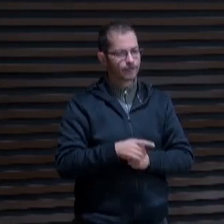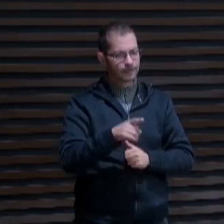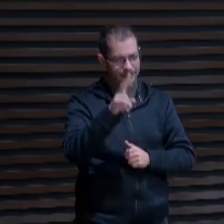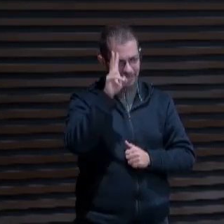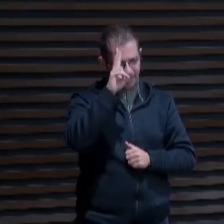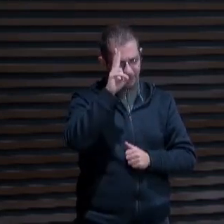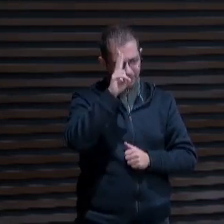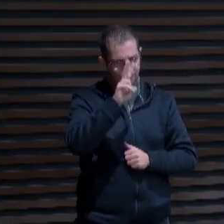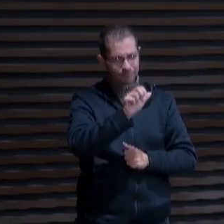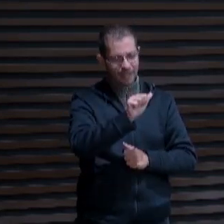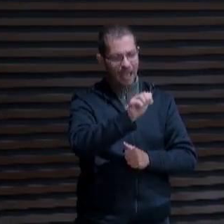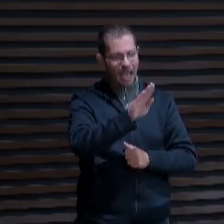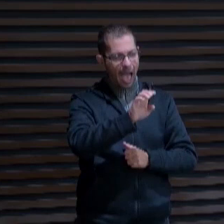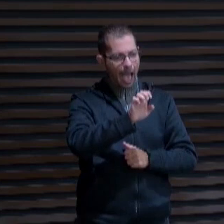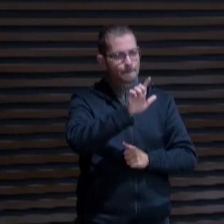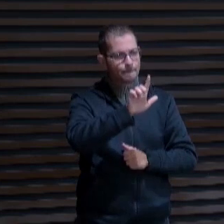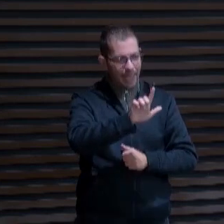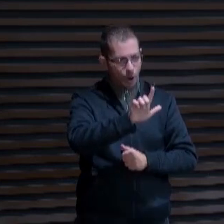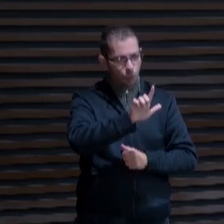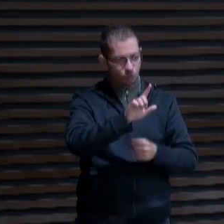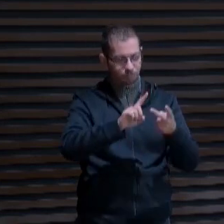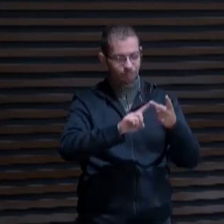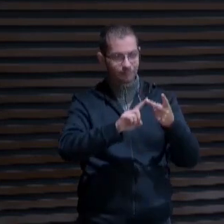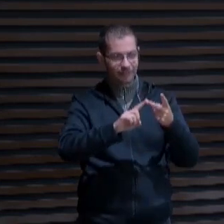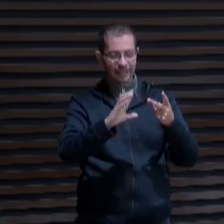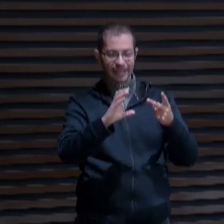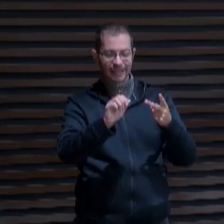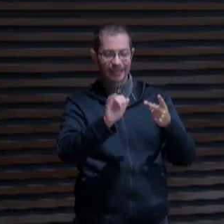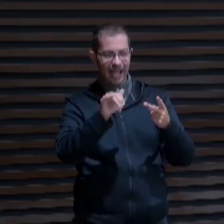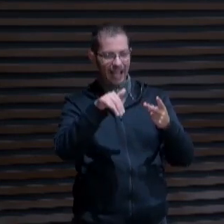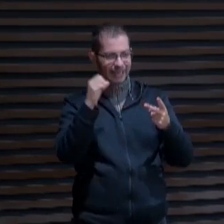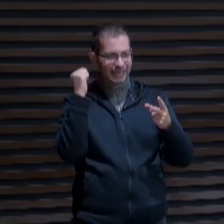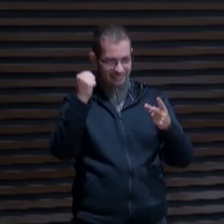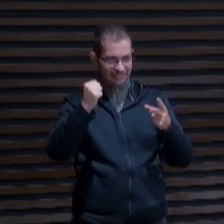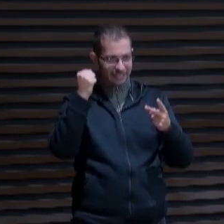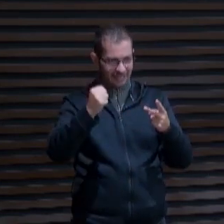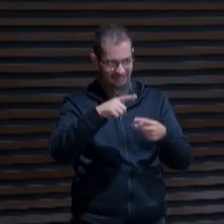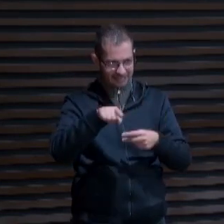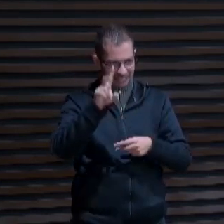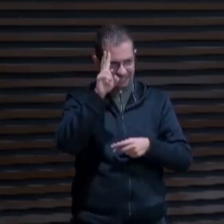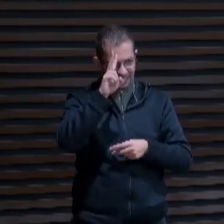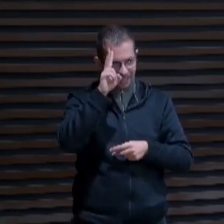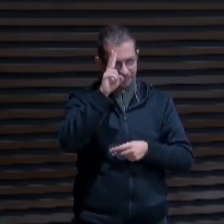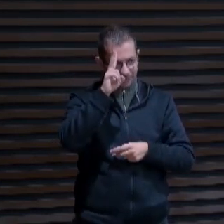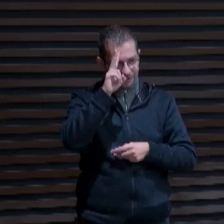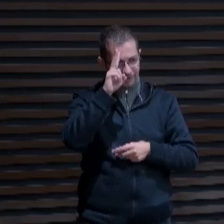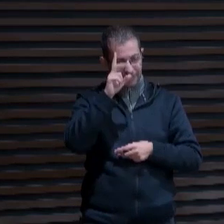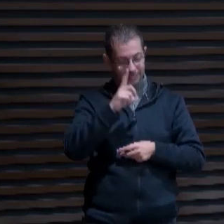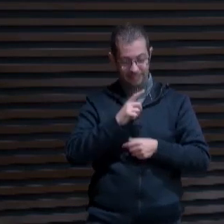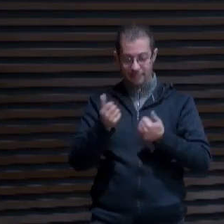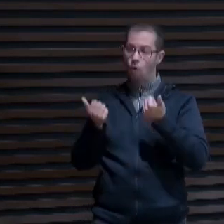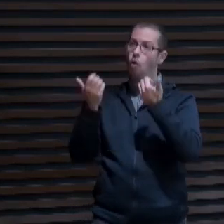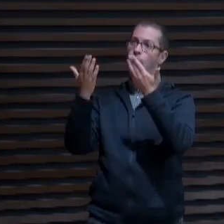Caim? Vocês se lembram que tanto Abel quanto a sua oferta foi agradável a Deus?